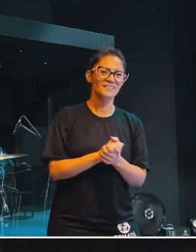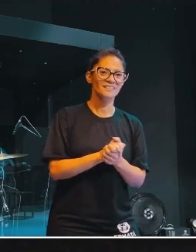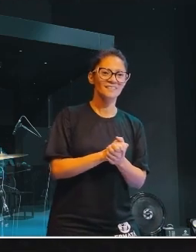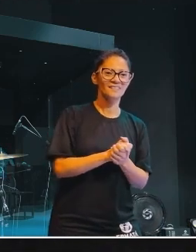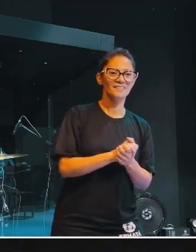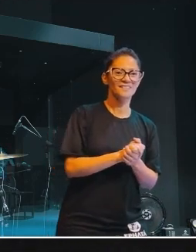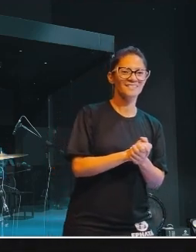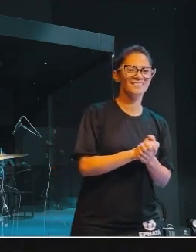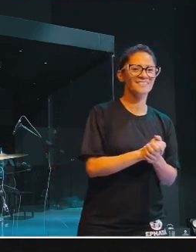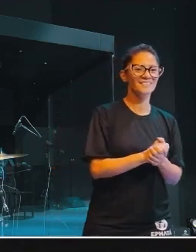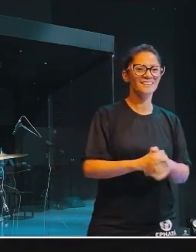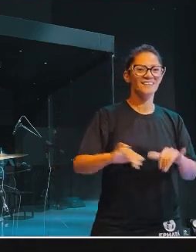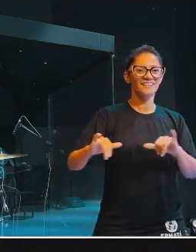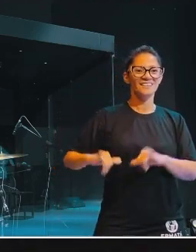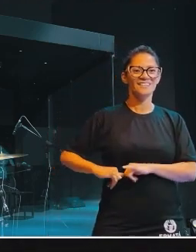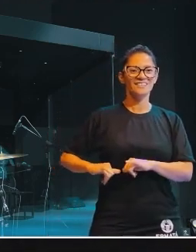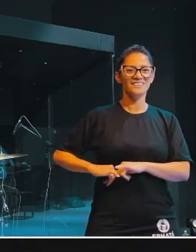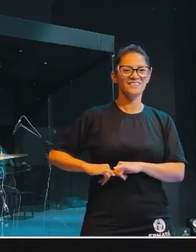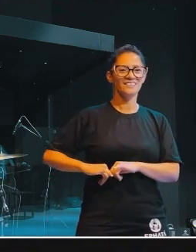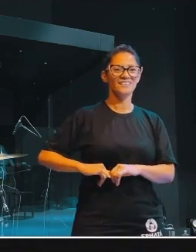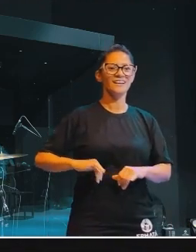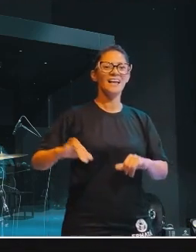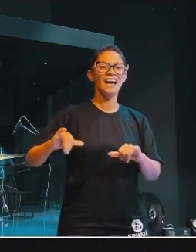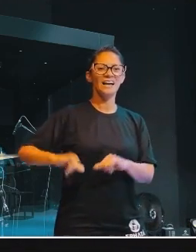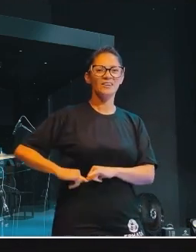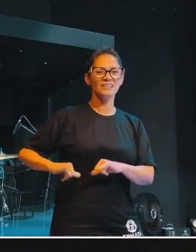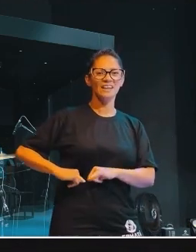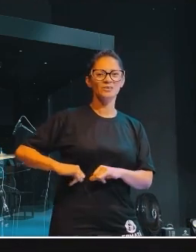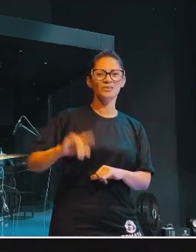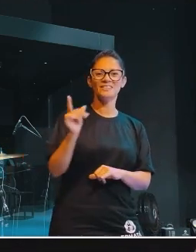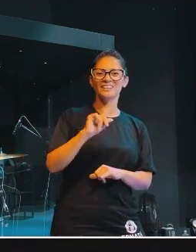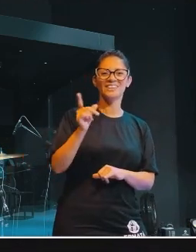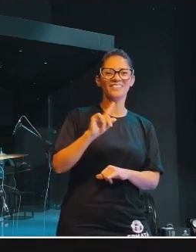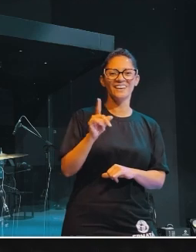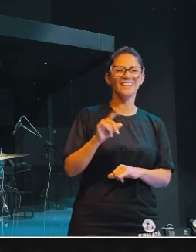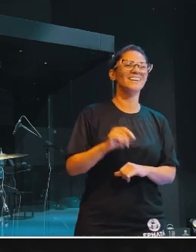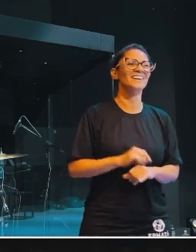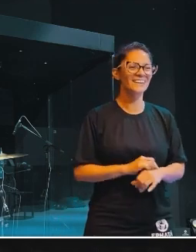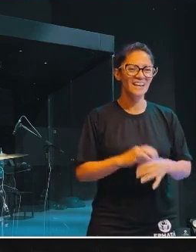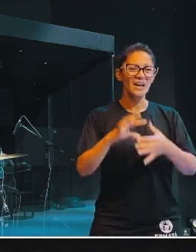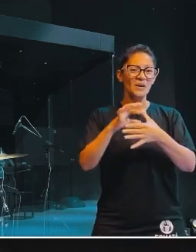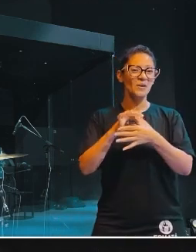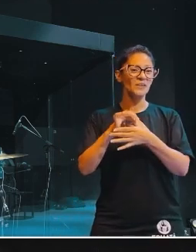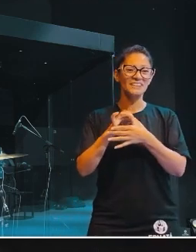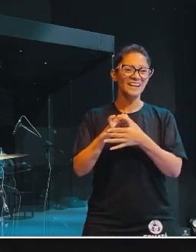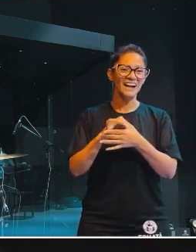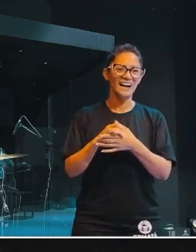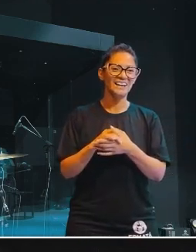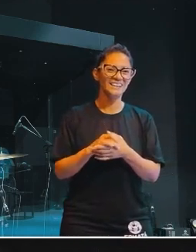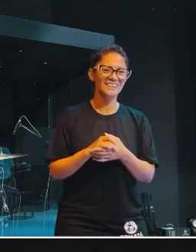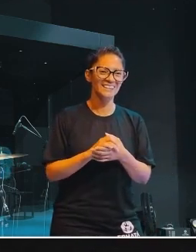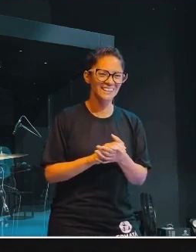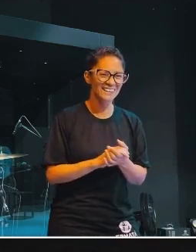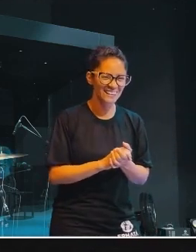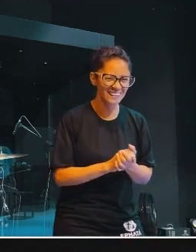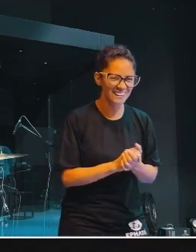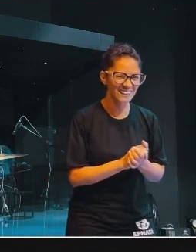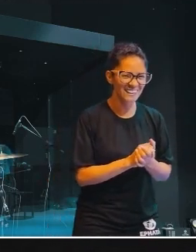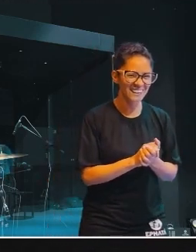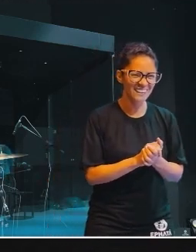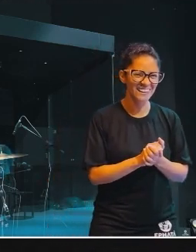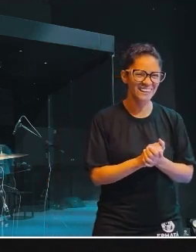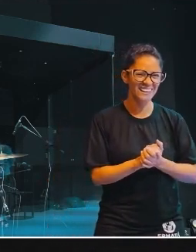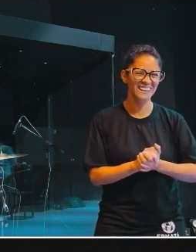nossa luta não é contra carne nem sangue. A nossa guerra é contra